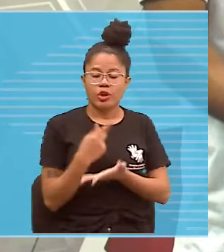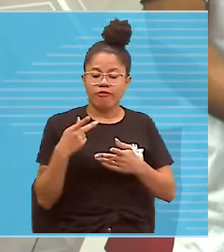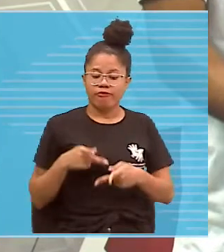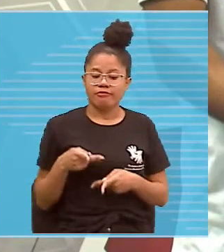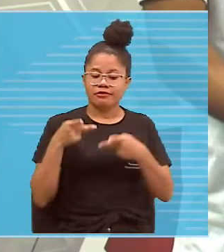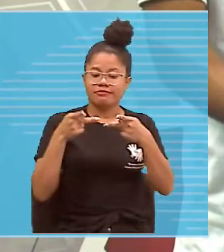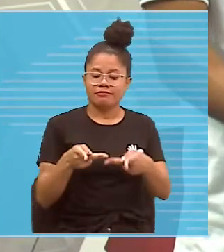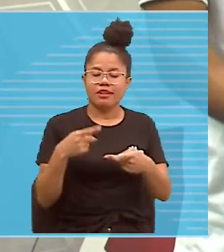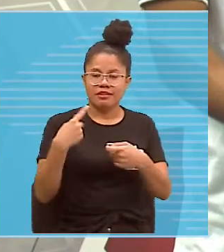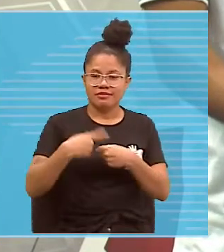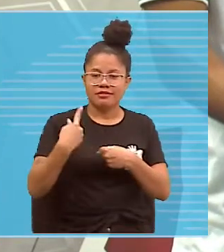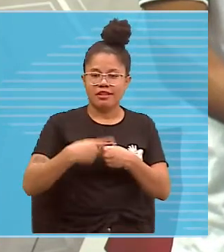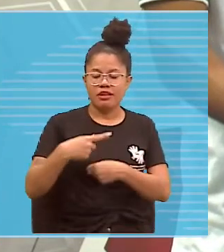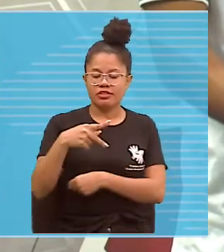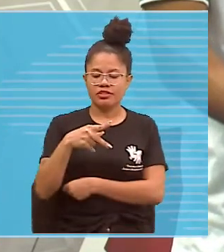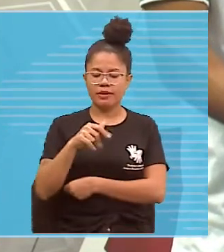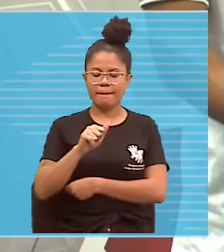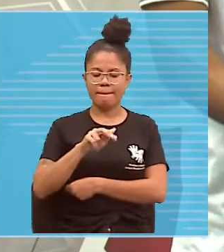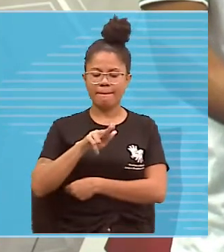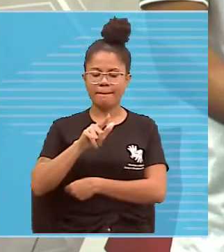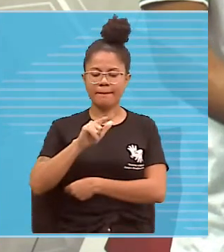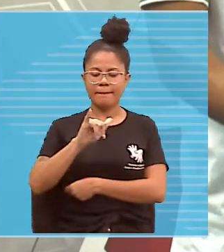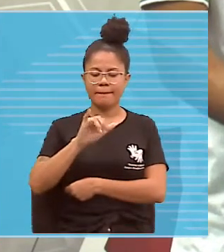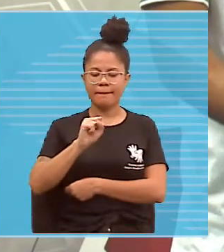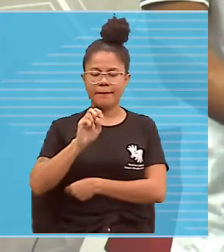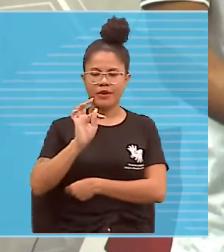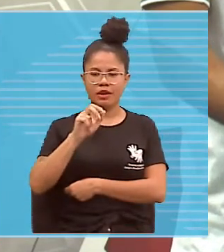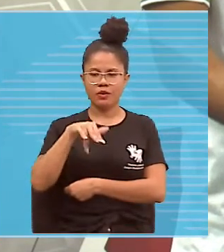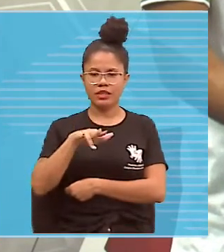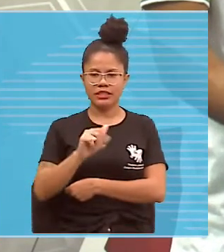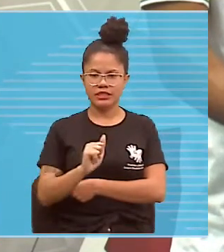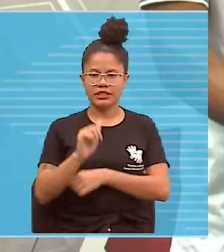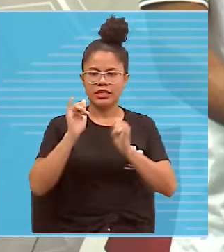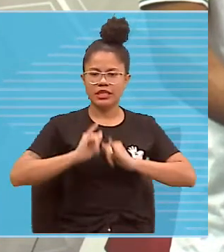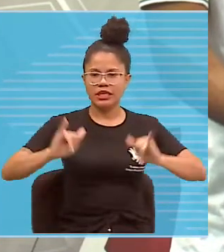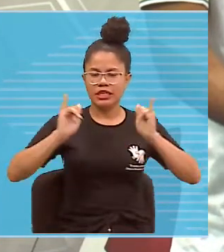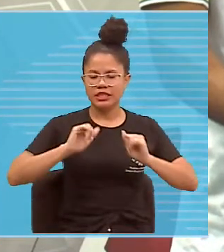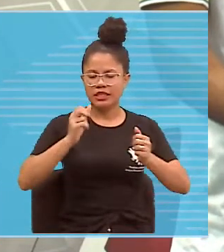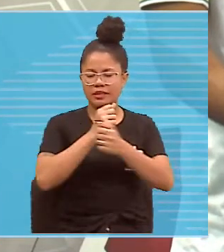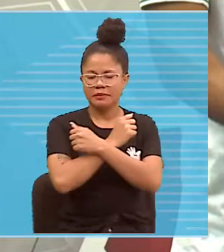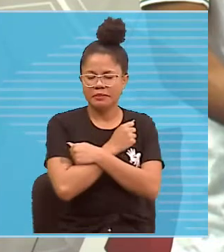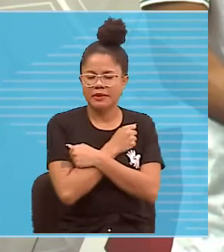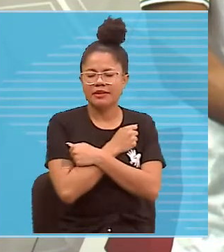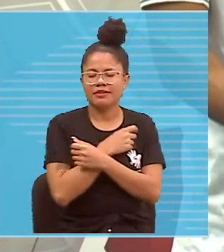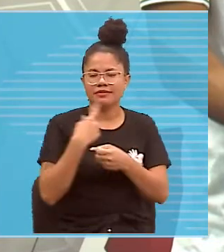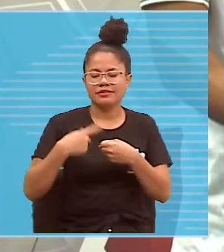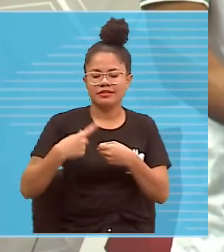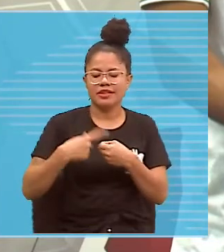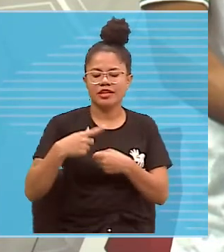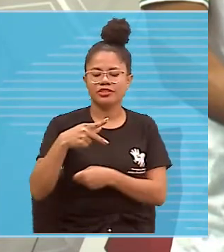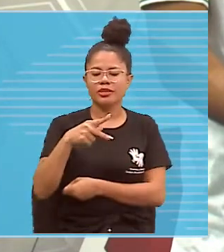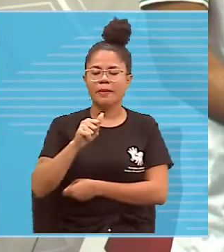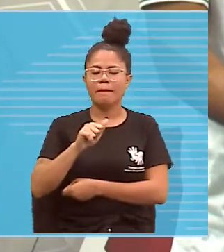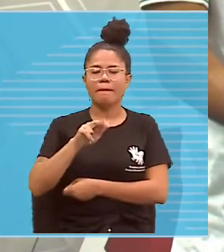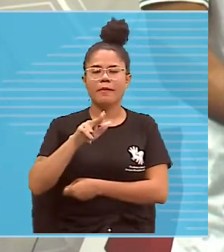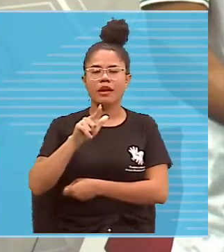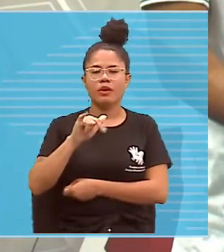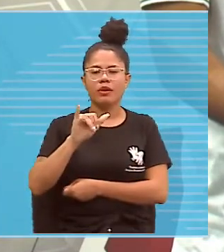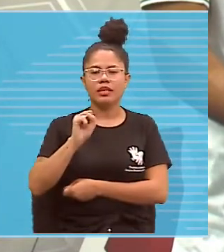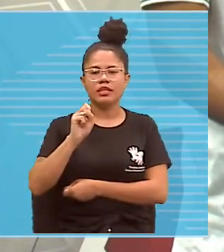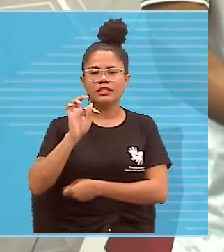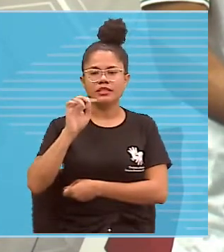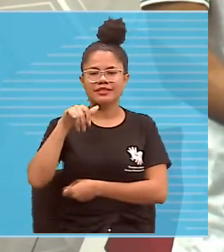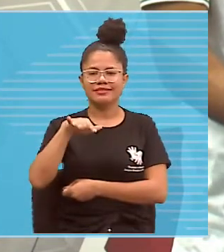Paulistana. Eu quero mandar um super abraço, um alô para a galera de Paulistana que estão nos assistindo. Eles estão